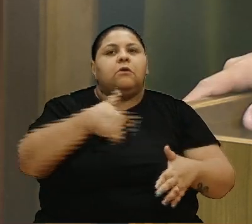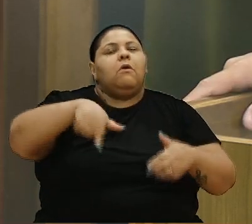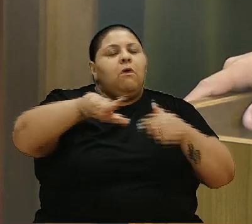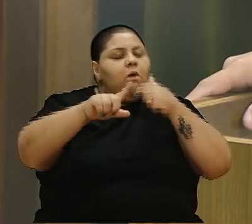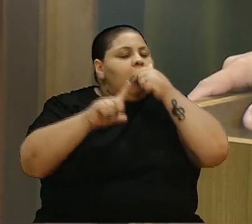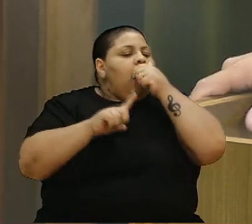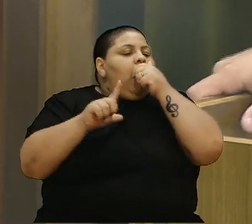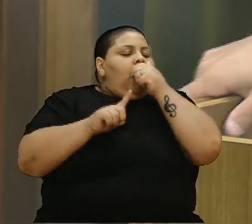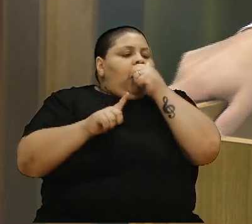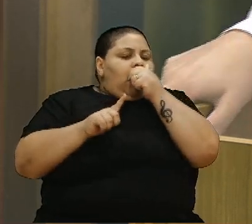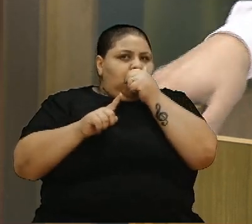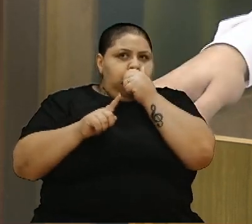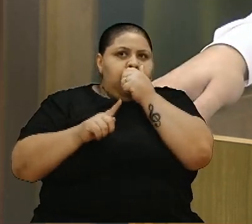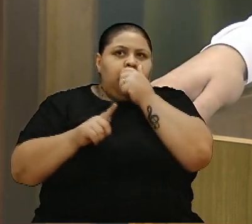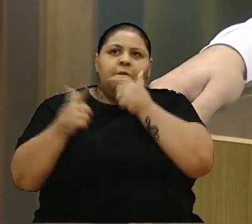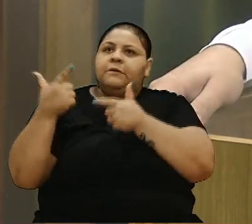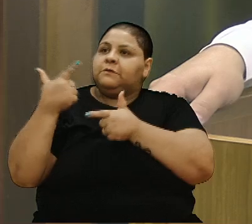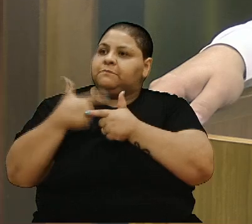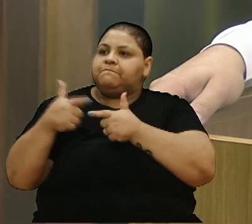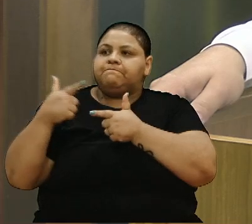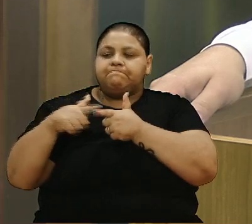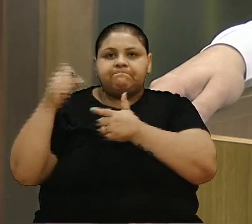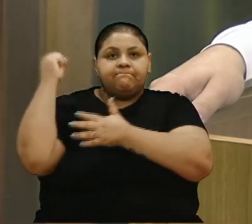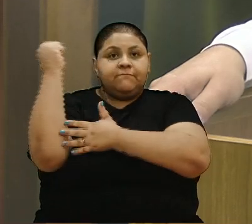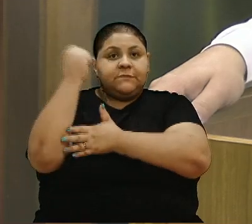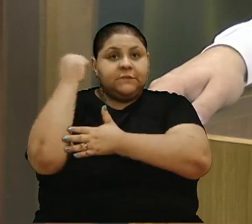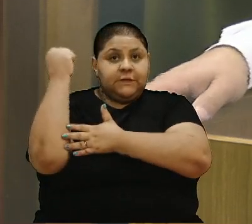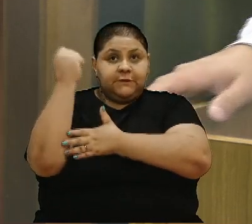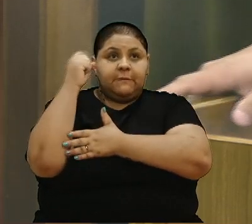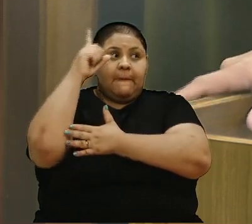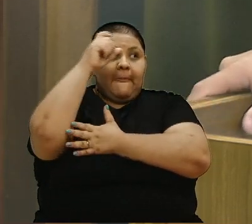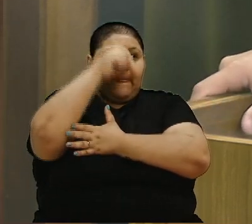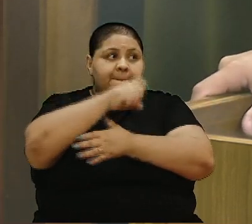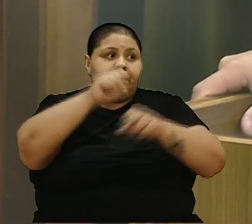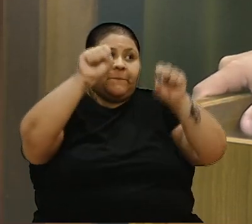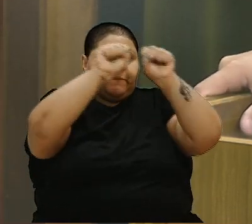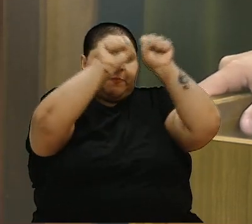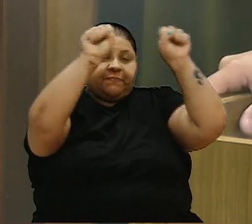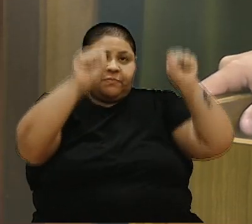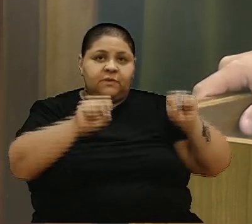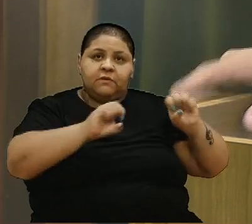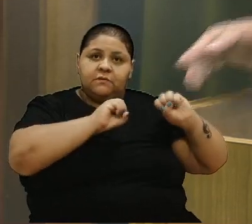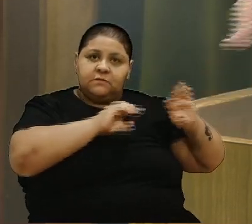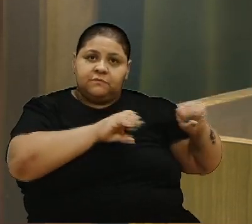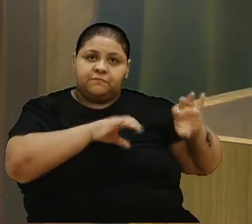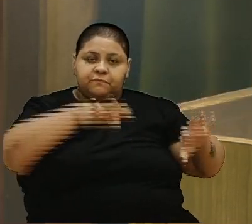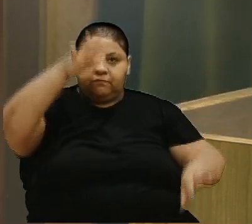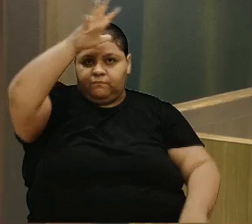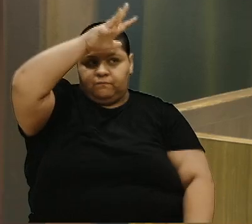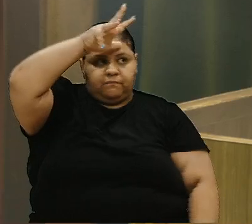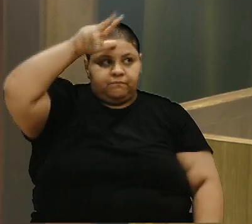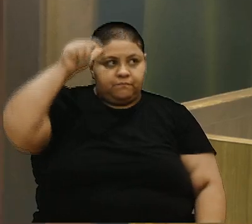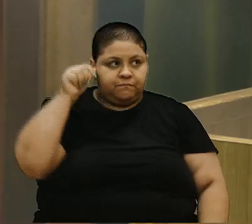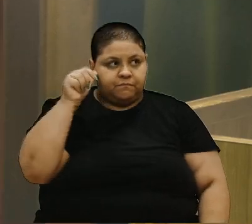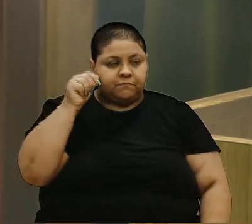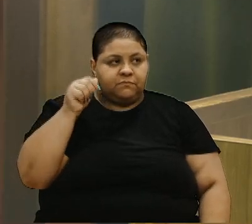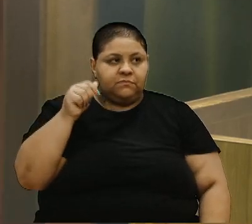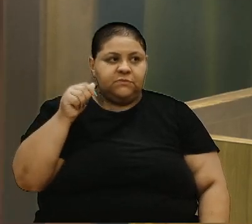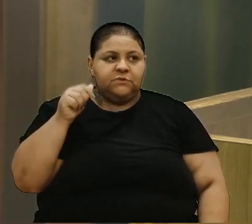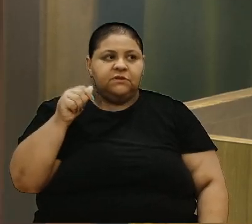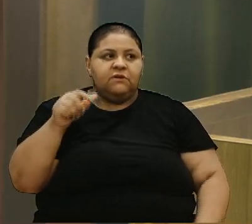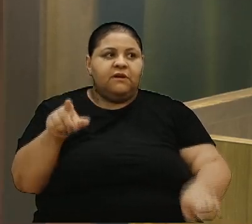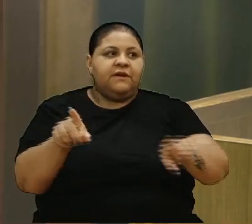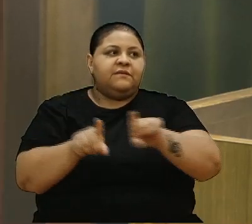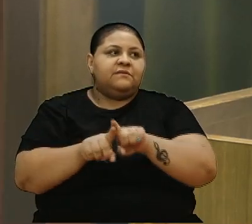temos uma situação muito complicada no sistema educacional do nosso município, daquilo que diz